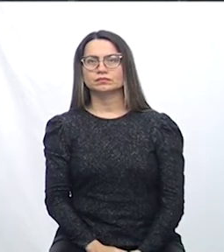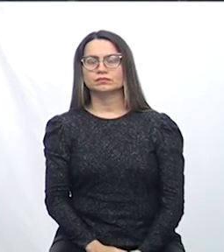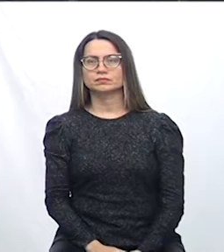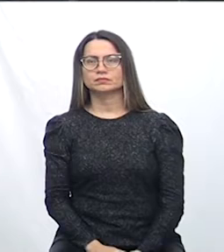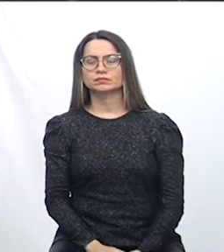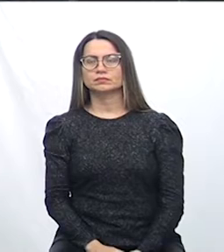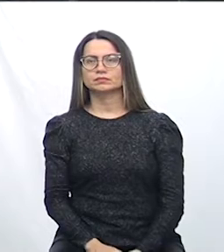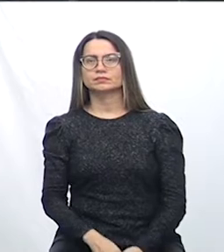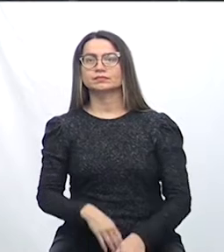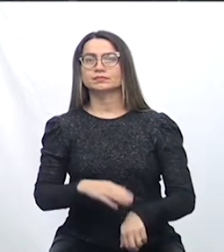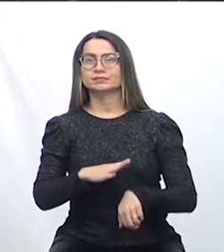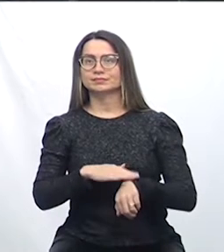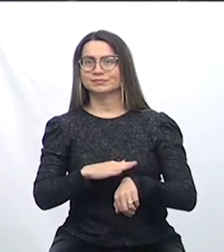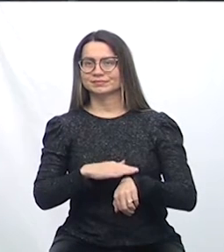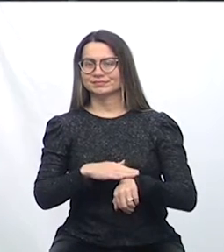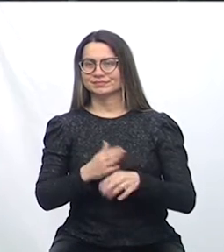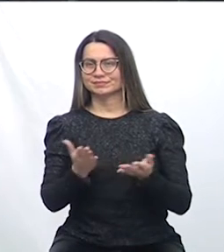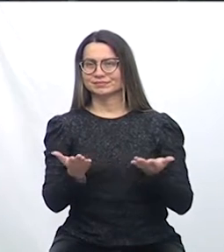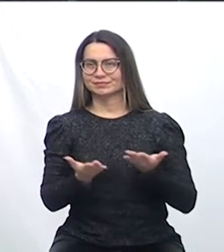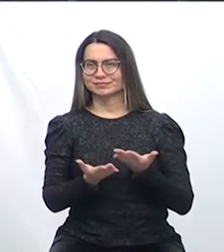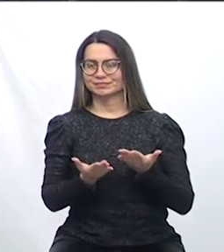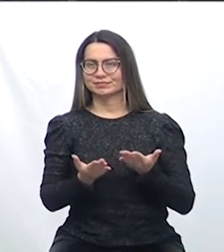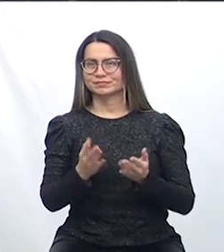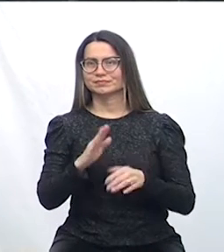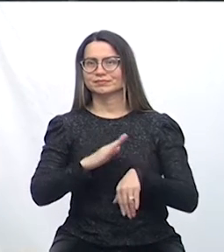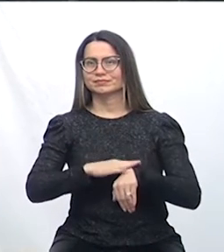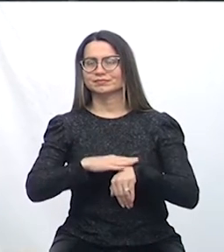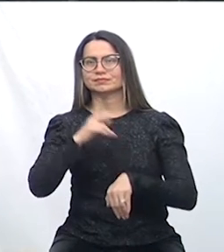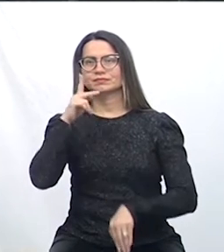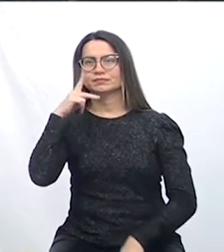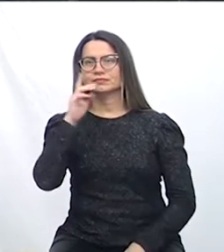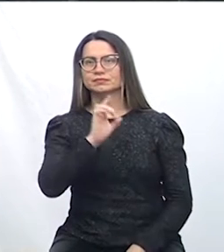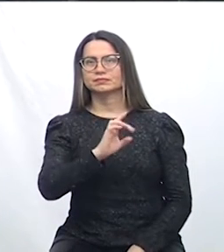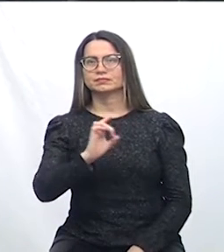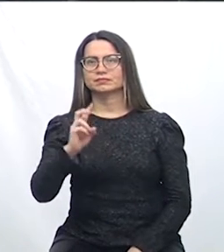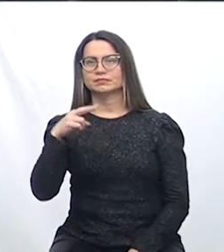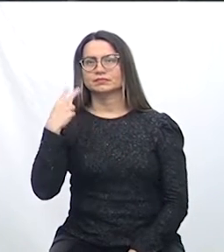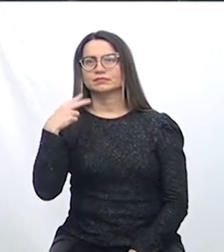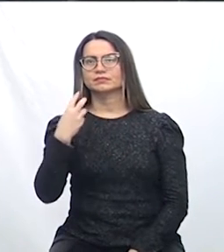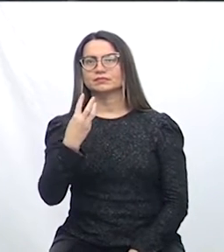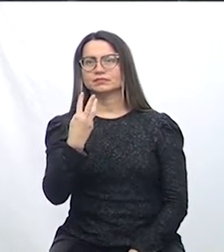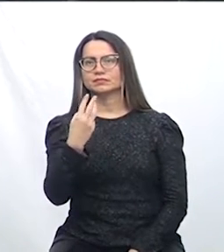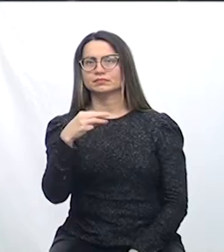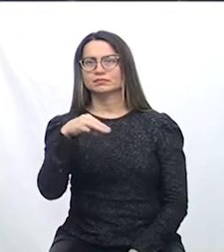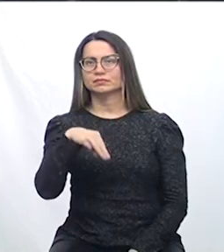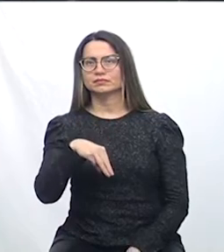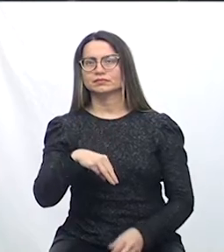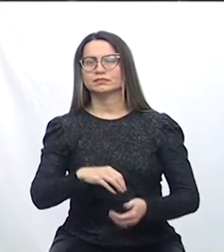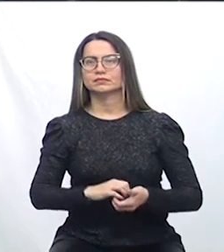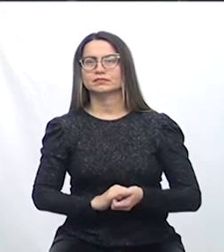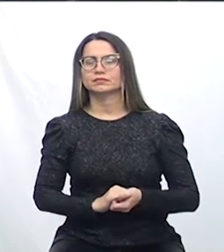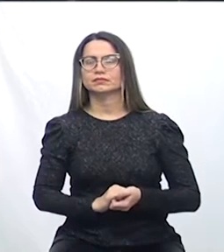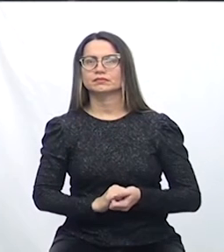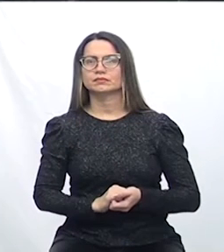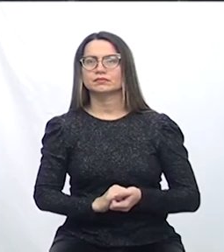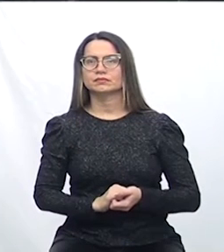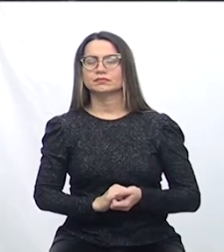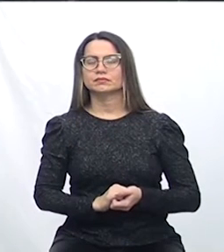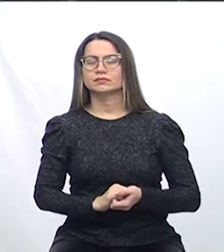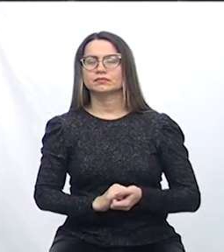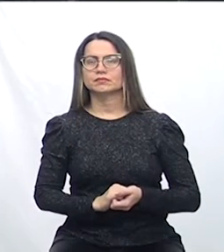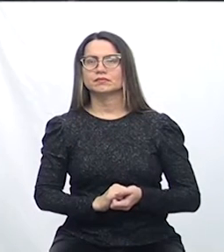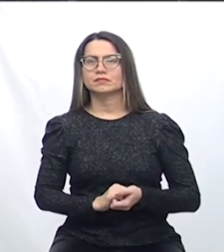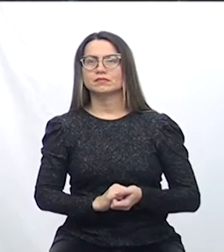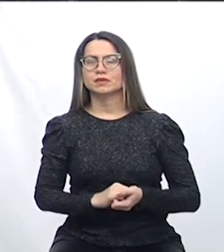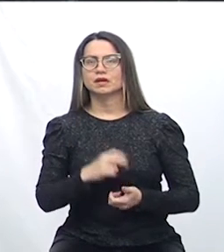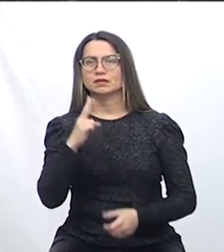Terminado o expediente, passamos para o horário político. Cada vereador possui 3 minutos e meio. Questão de ordem cedida